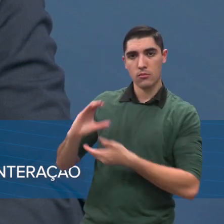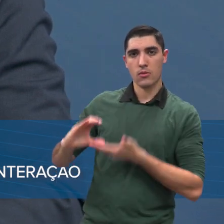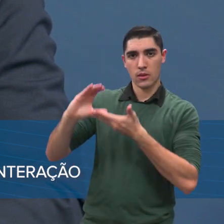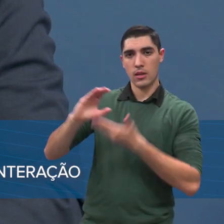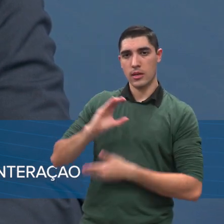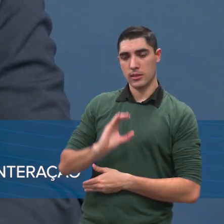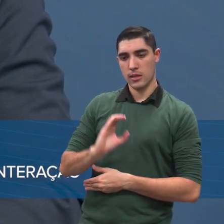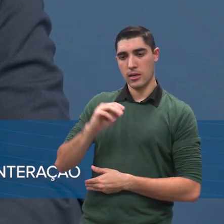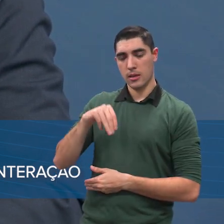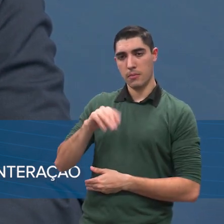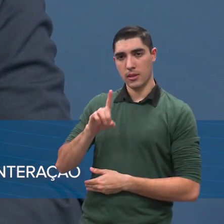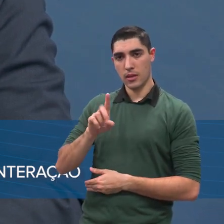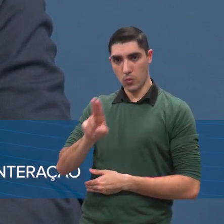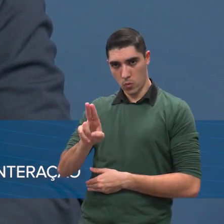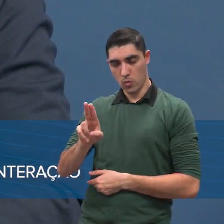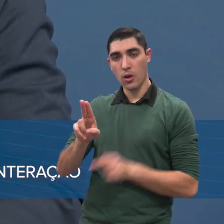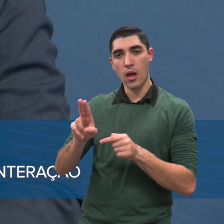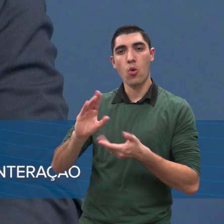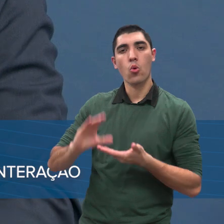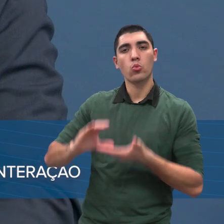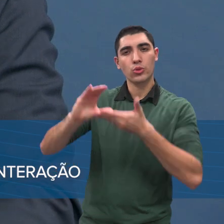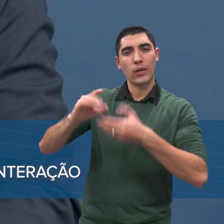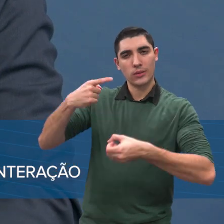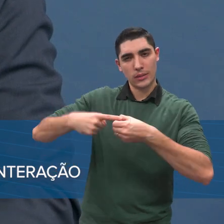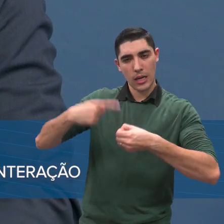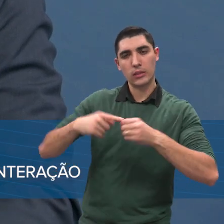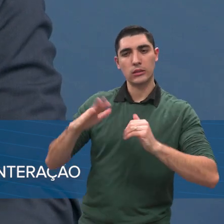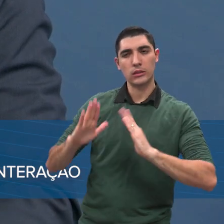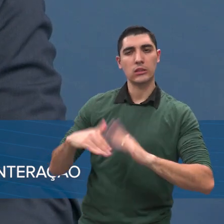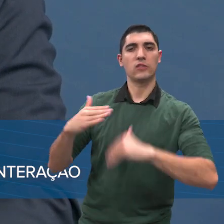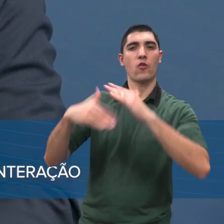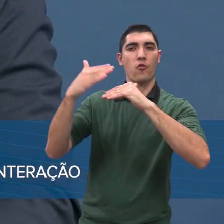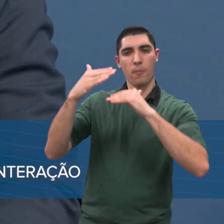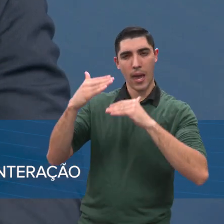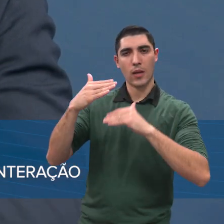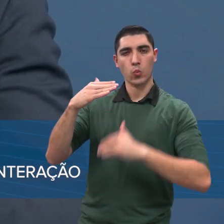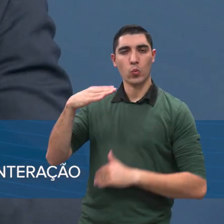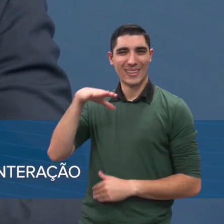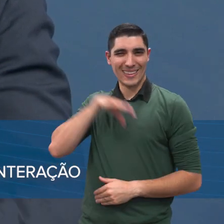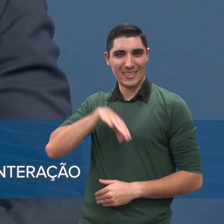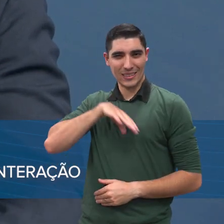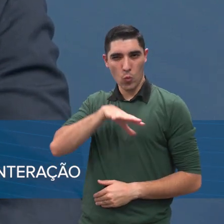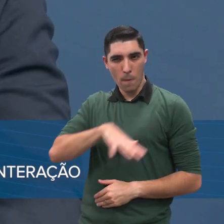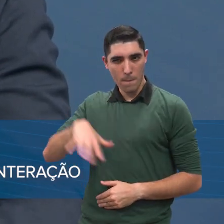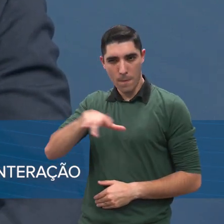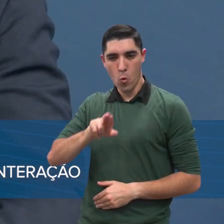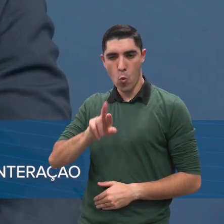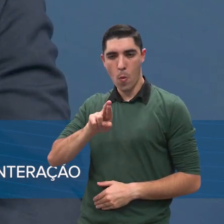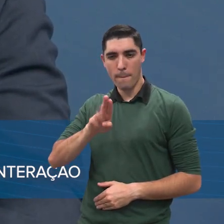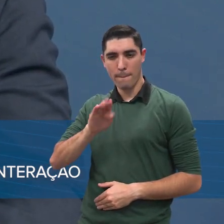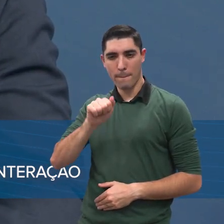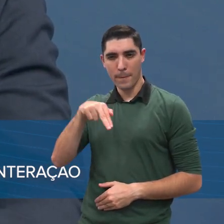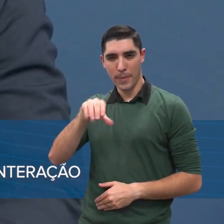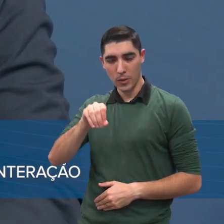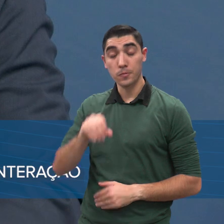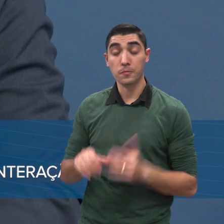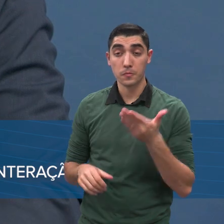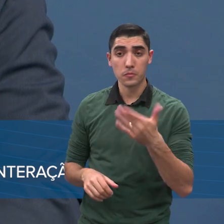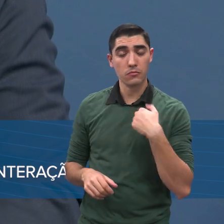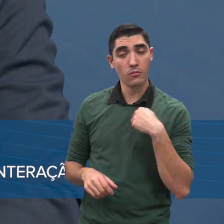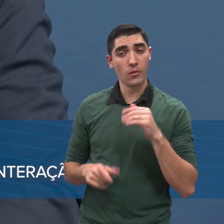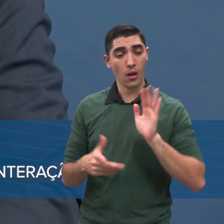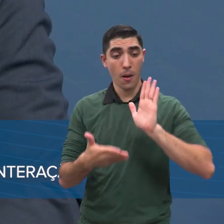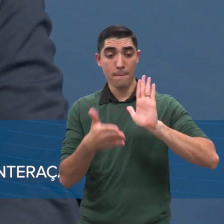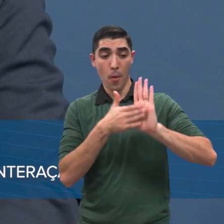no CMDU, né? Conselho Municipal de Desenvolvimento Urbano, assim, sempre vem acompanhando essa discussão,